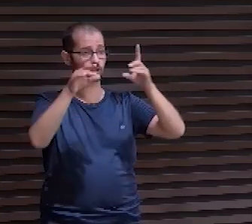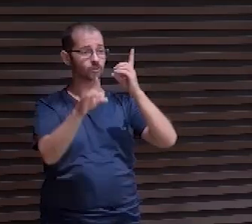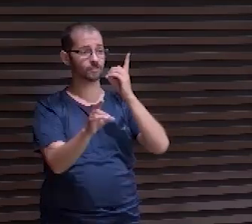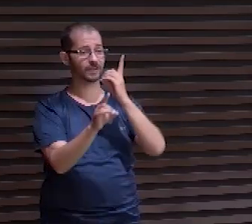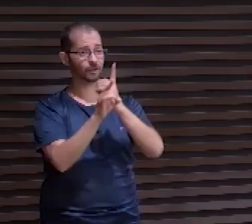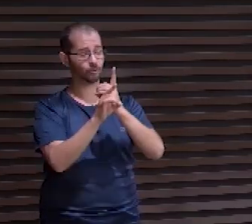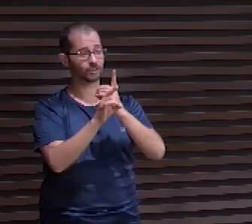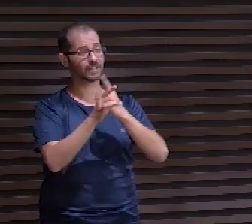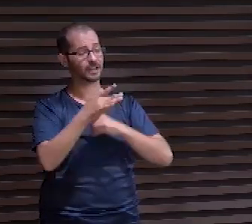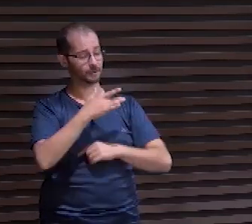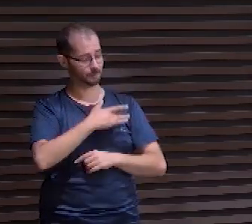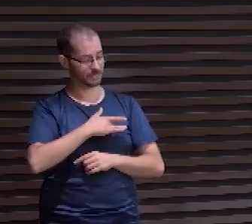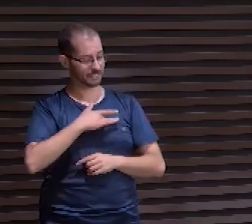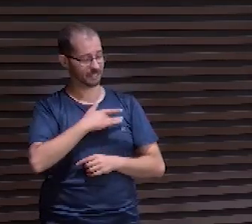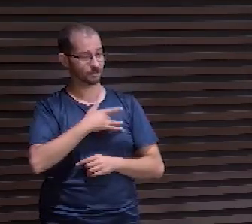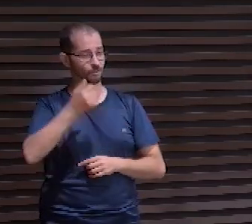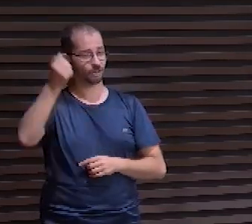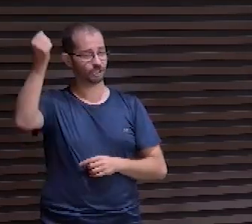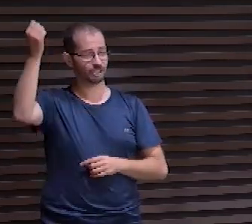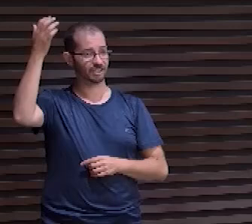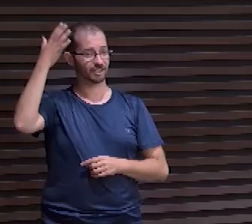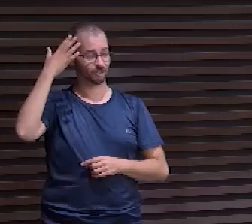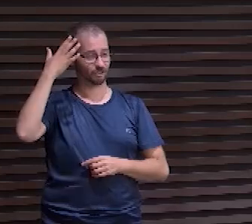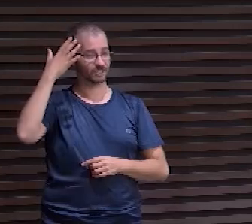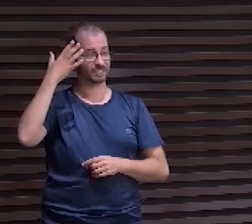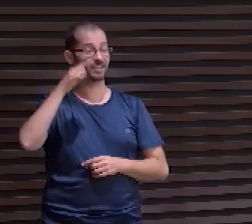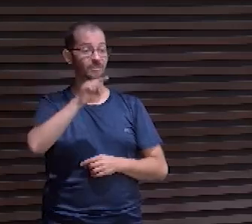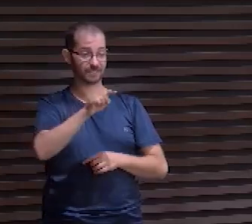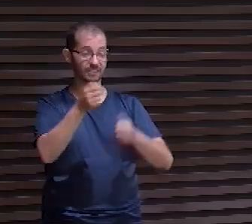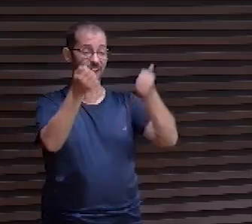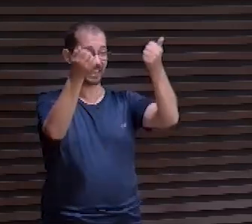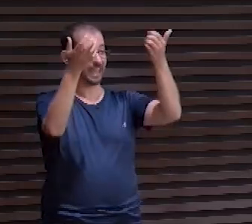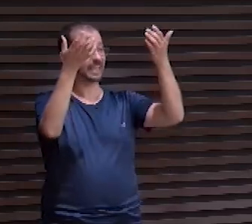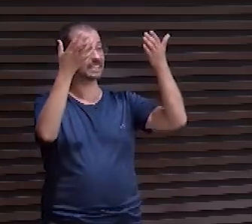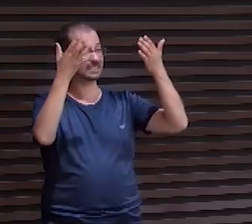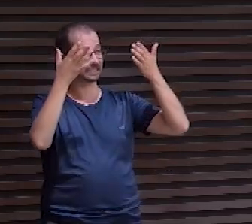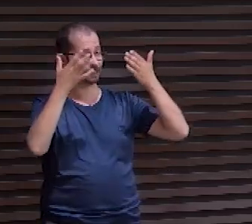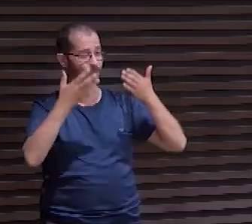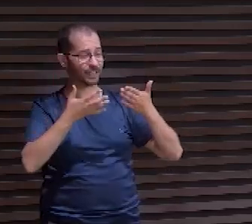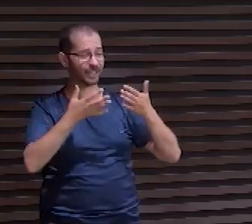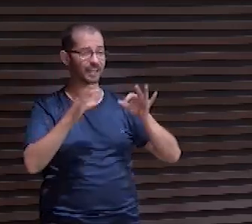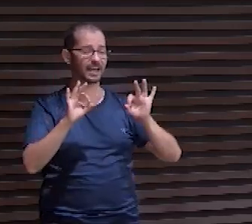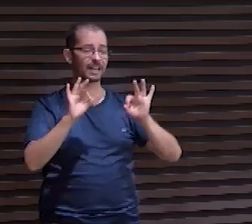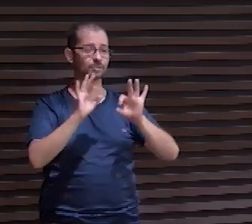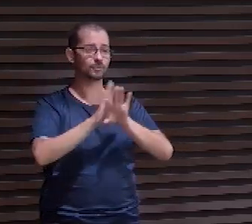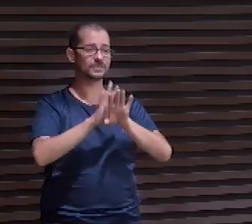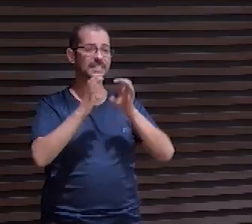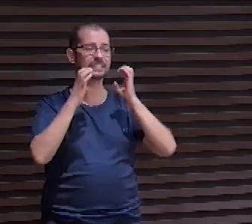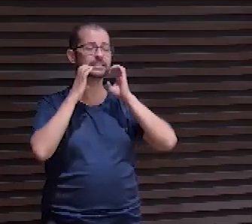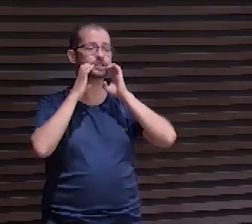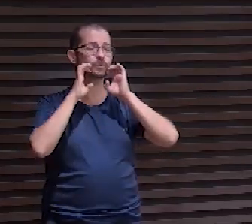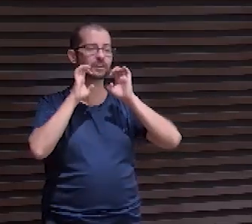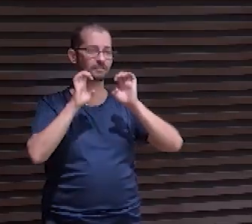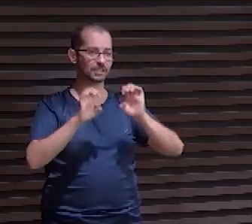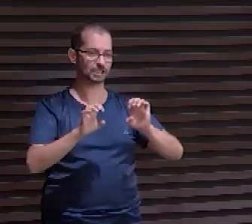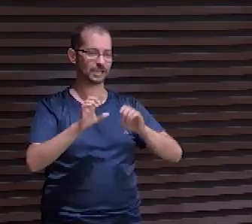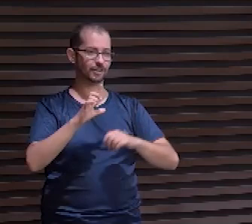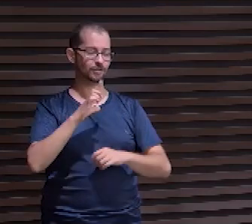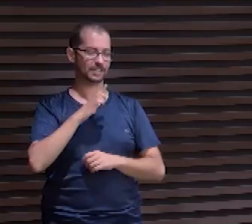misericórdia e graça. Você vai receber a suficiência de um evangelho que tem